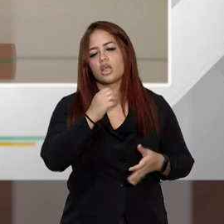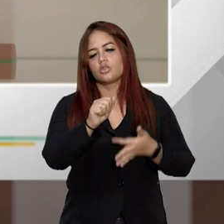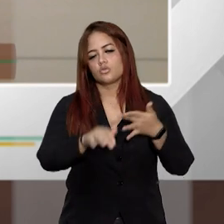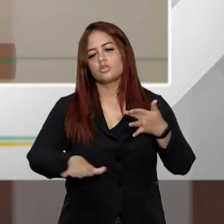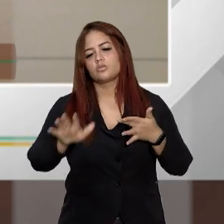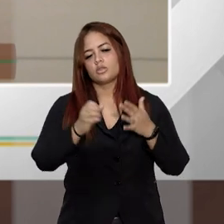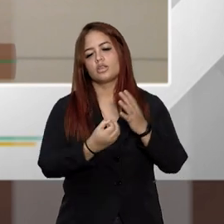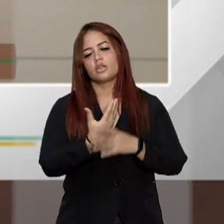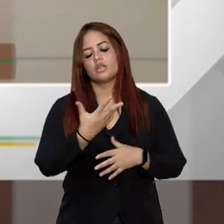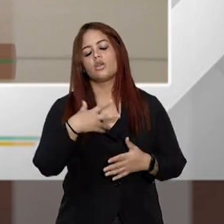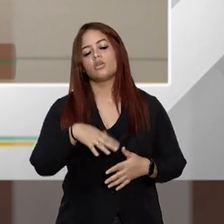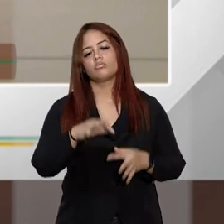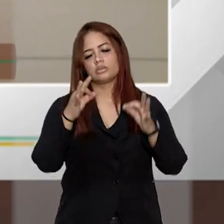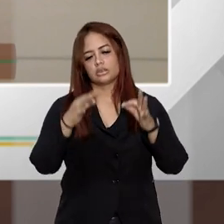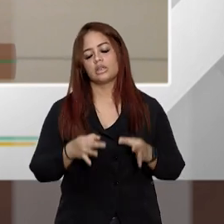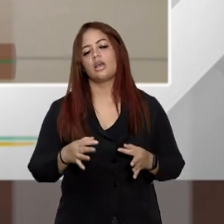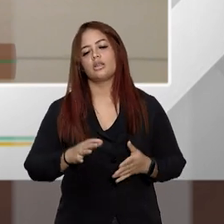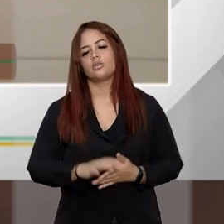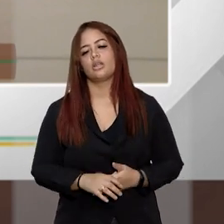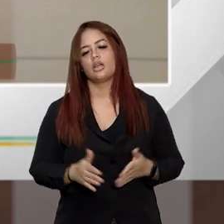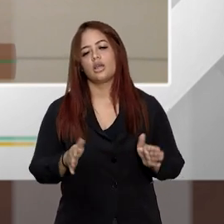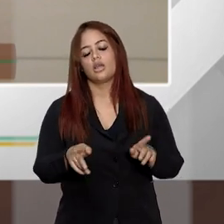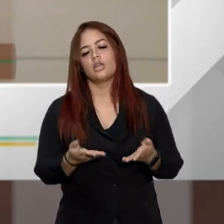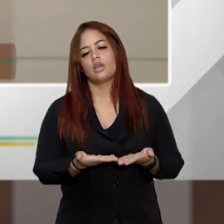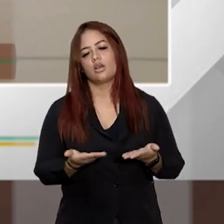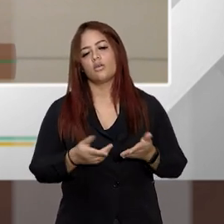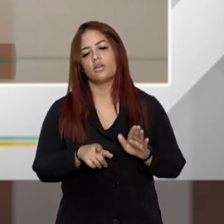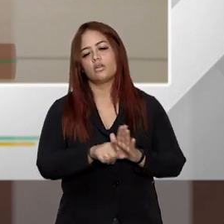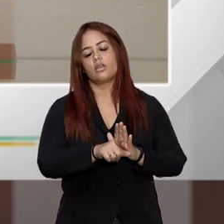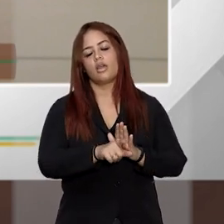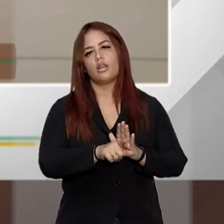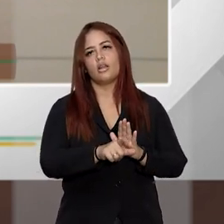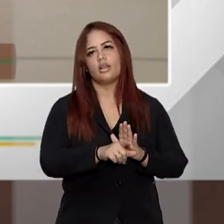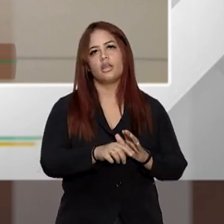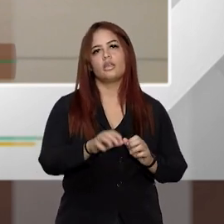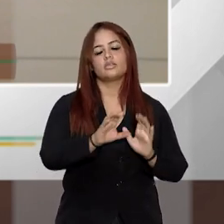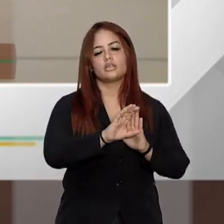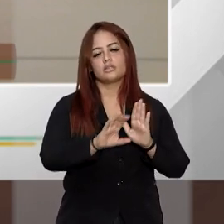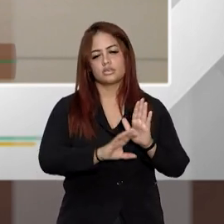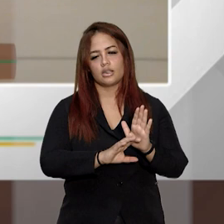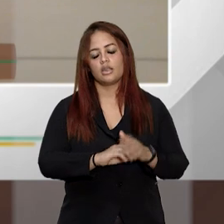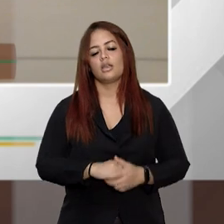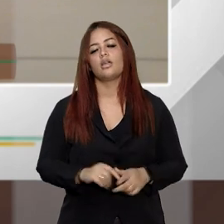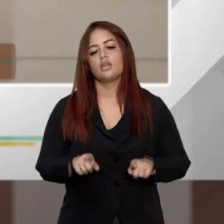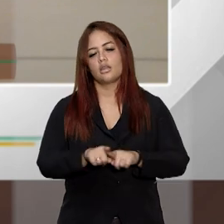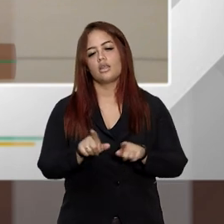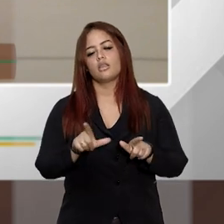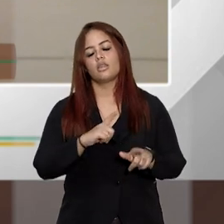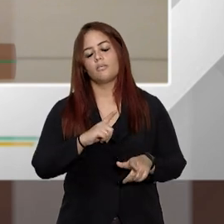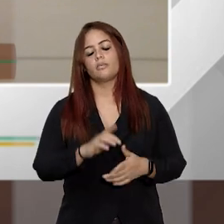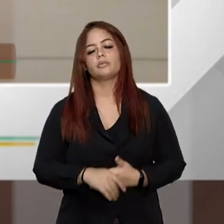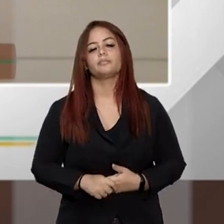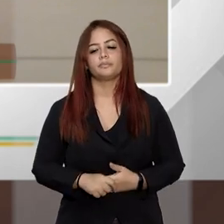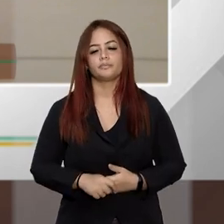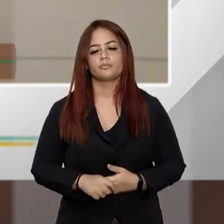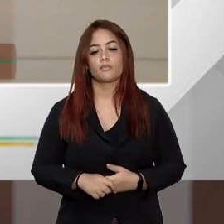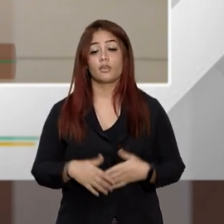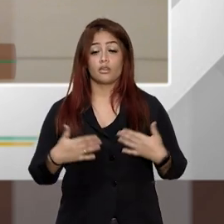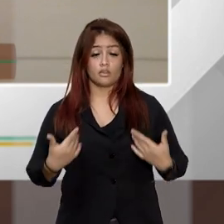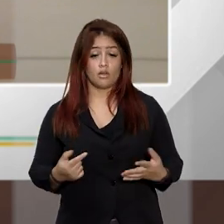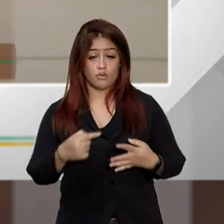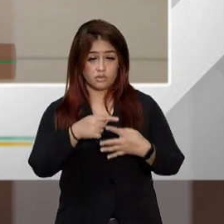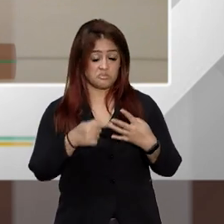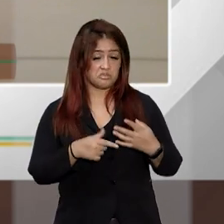e também agora expressamente o artigo 372 do Código de Processo Civil. Enfim, nesse ponto não